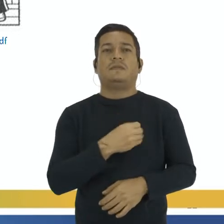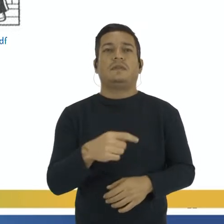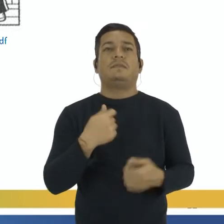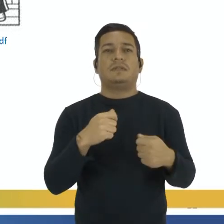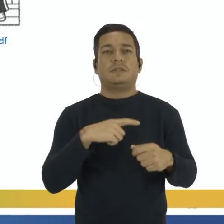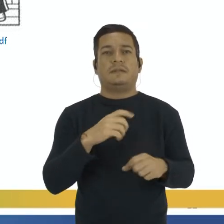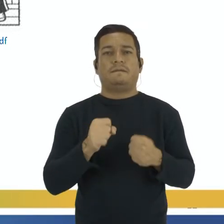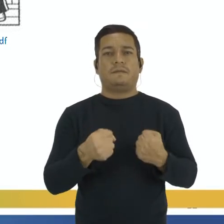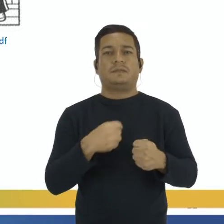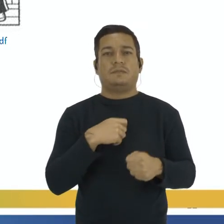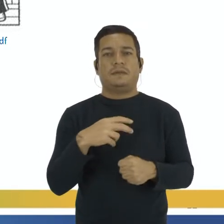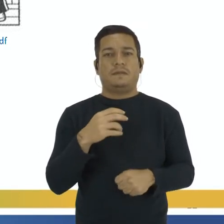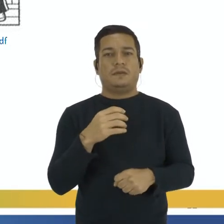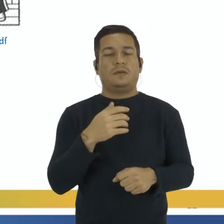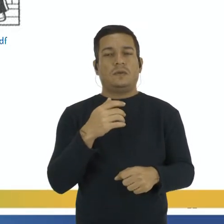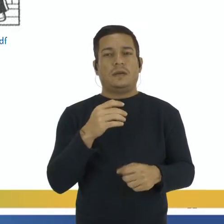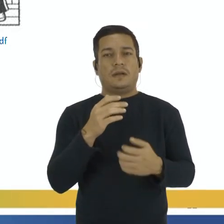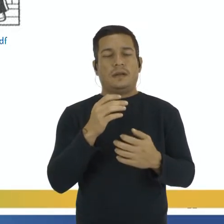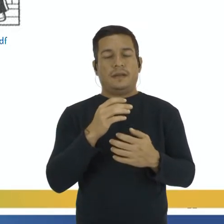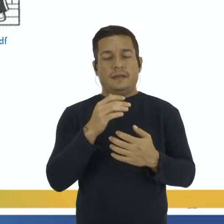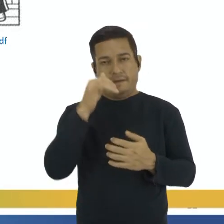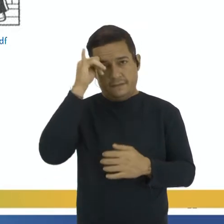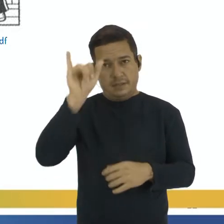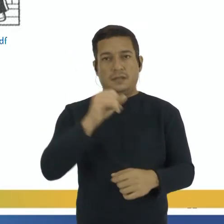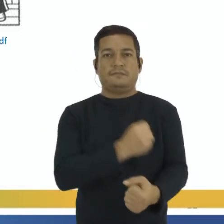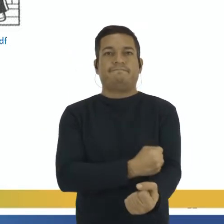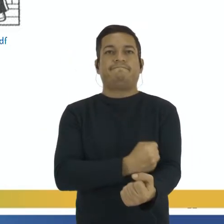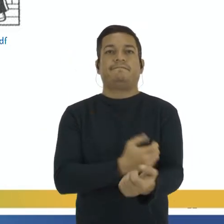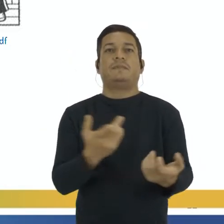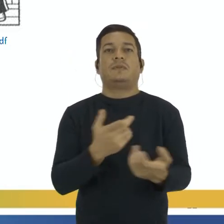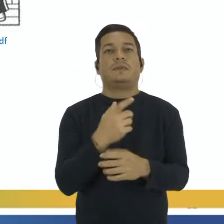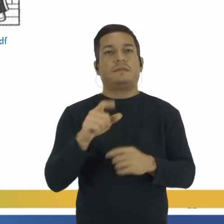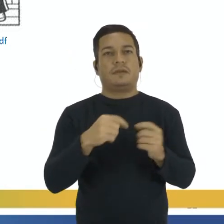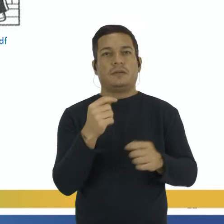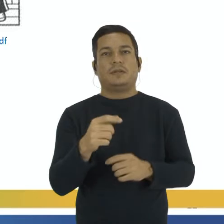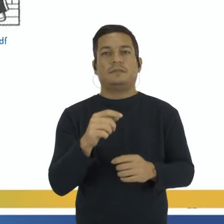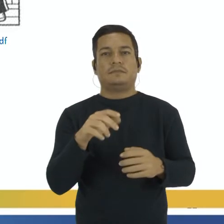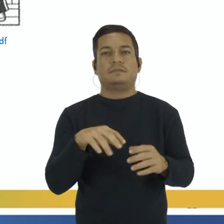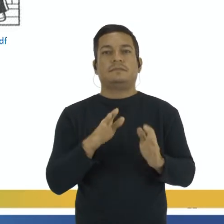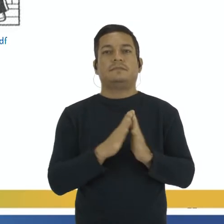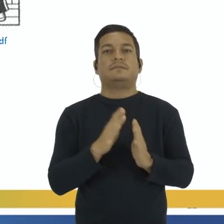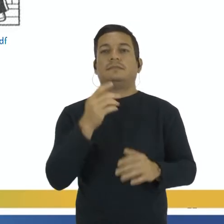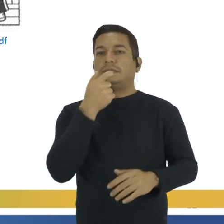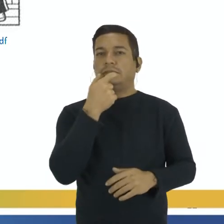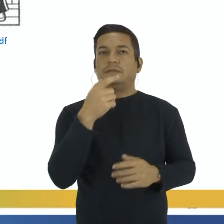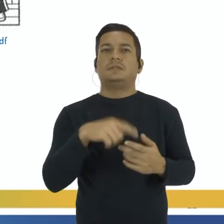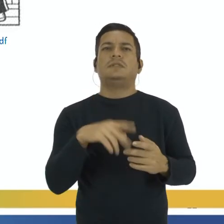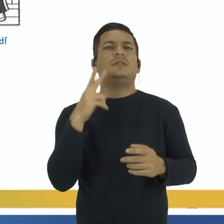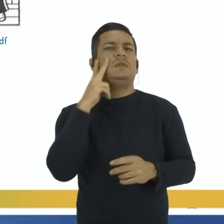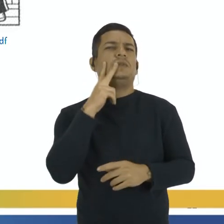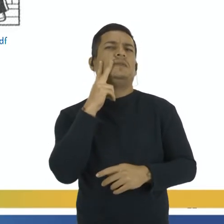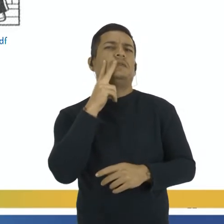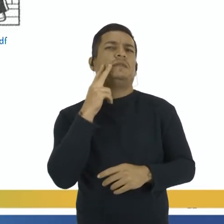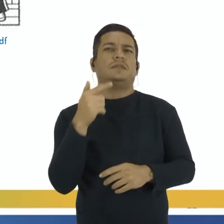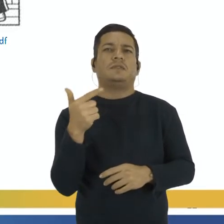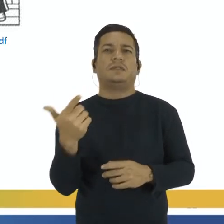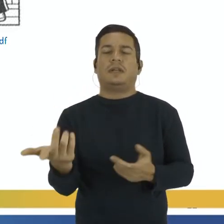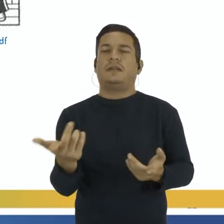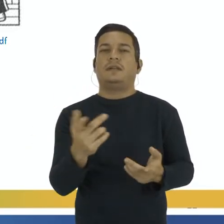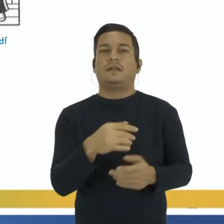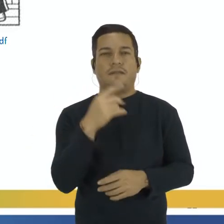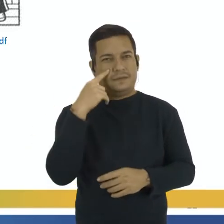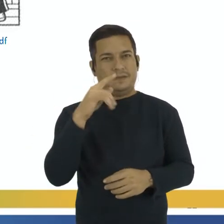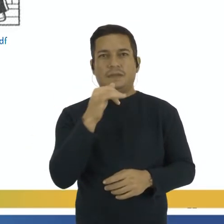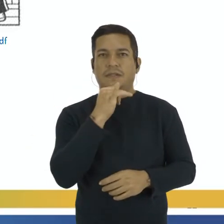ter forças para vencer o vício. Agora vai se comungar. E o vinho, não vem? Como no exemplo acima, em